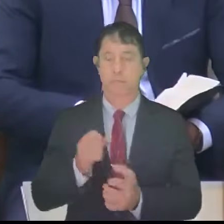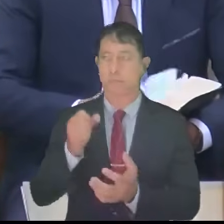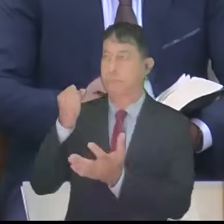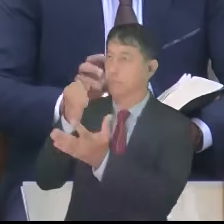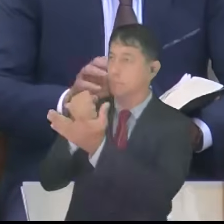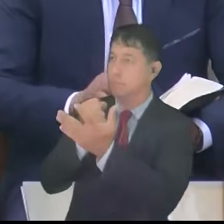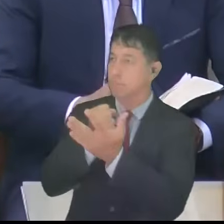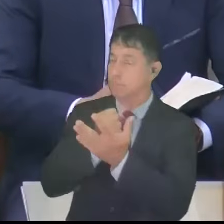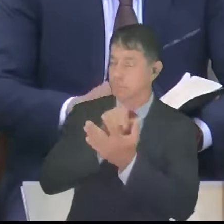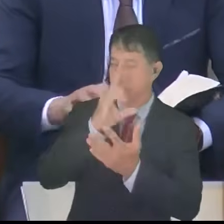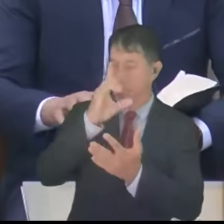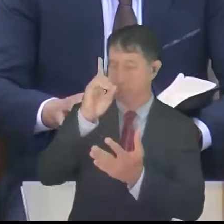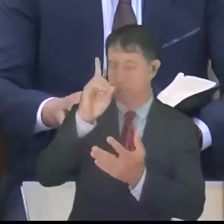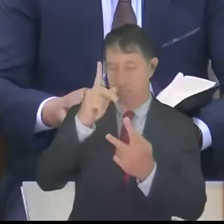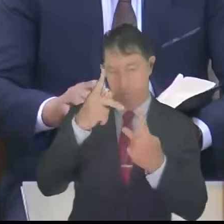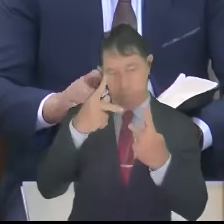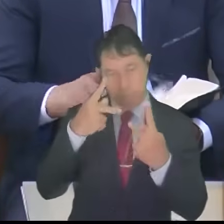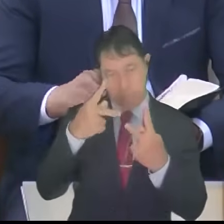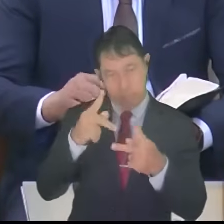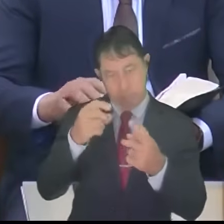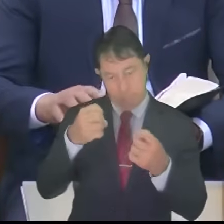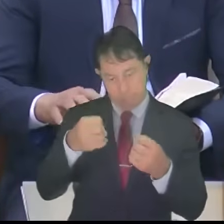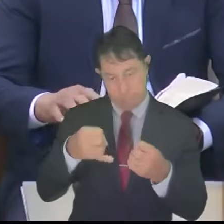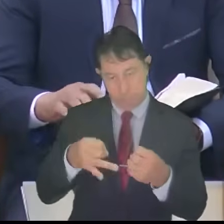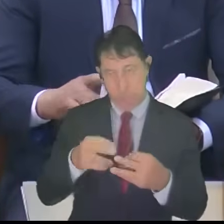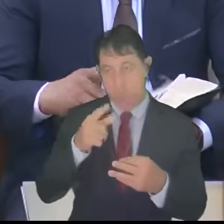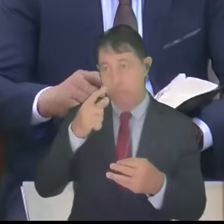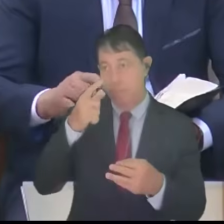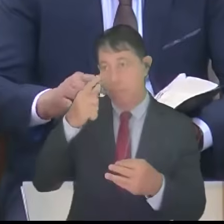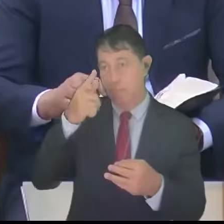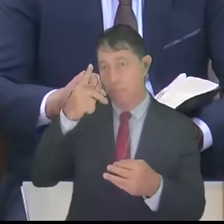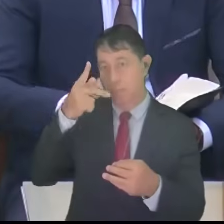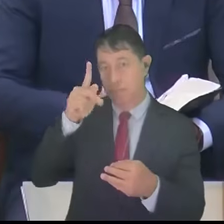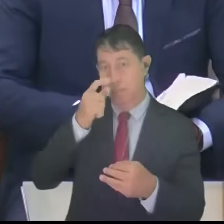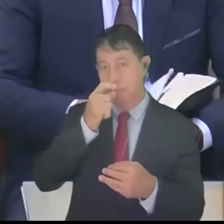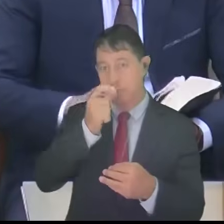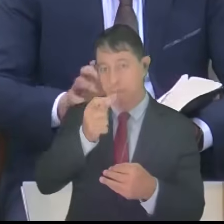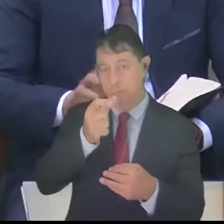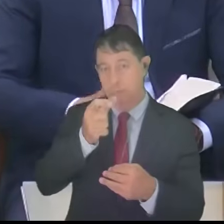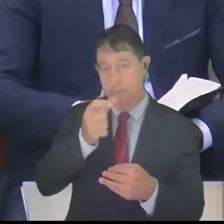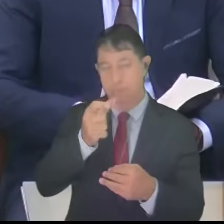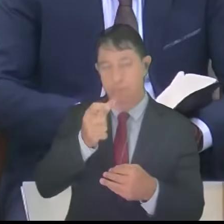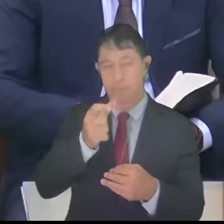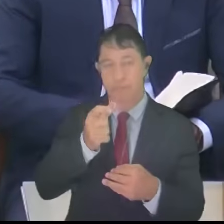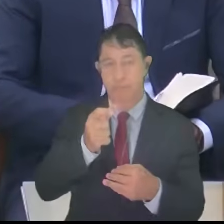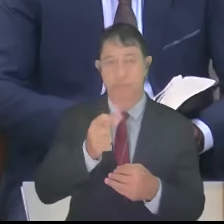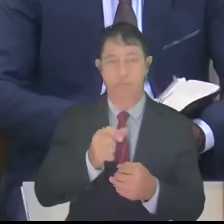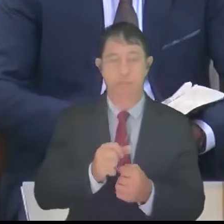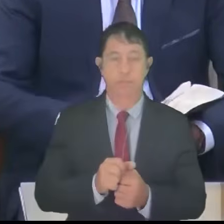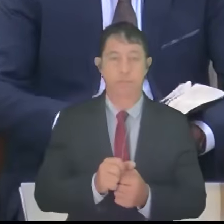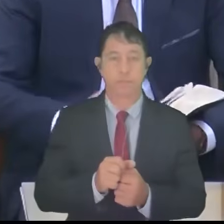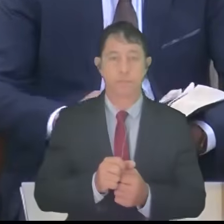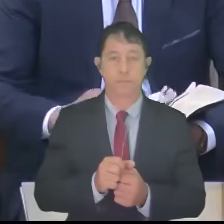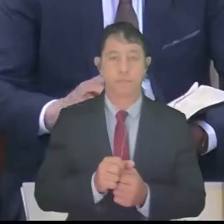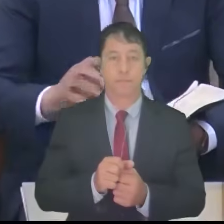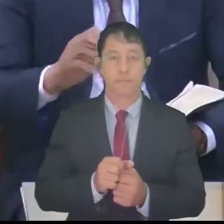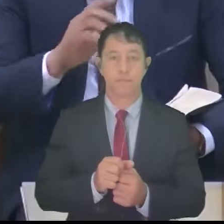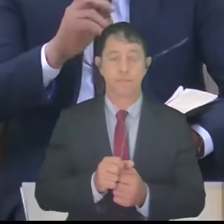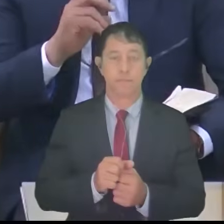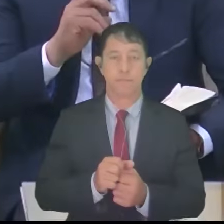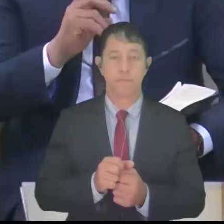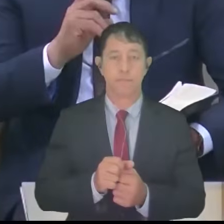uma ministração da sua palavra no Evangelho que lemos na leitura